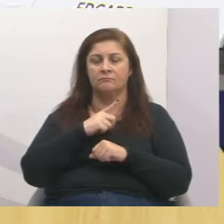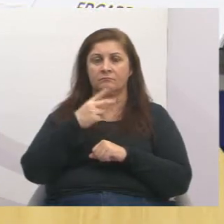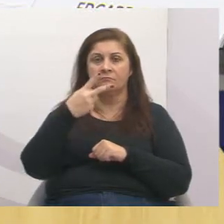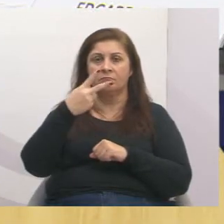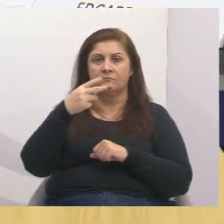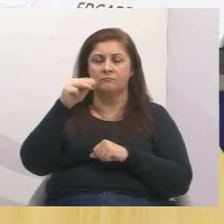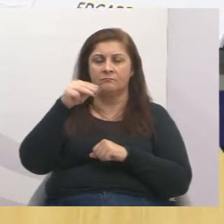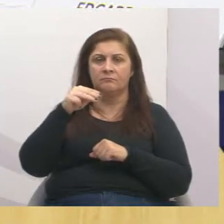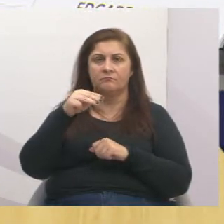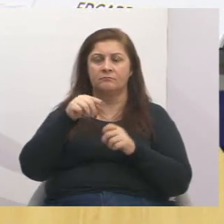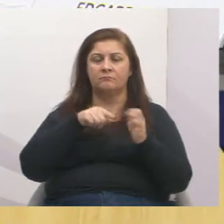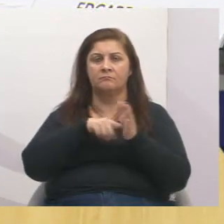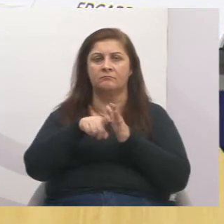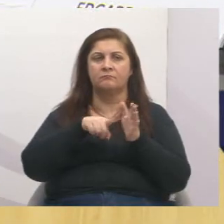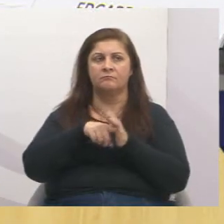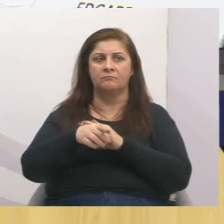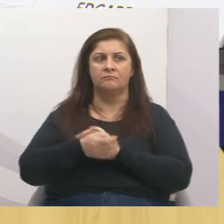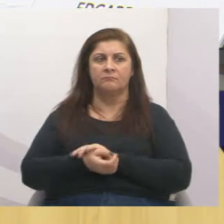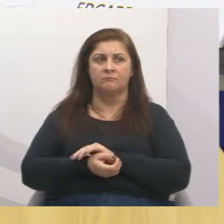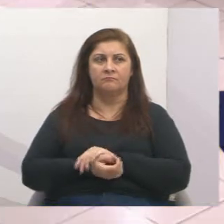minutos para fazer o seu questionamento.